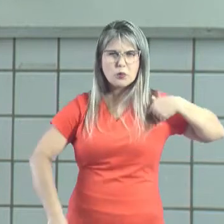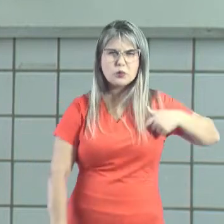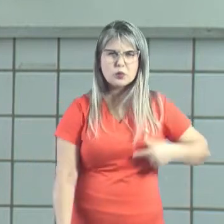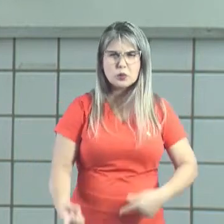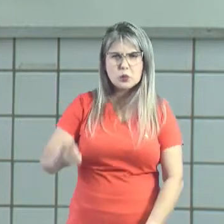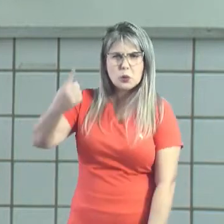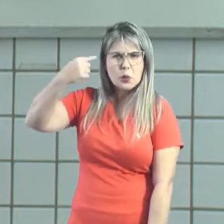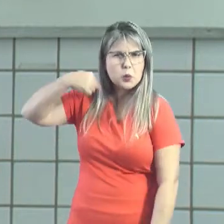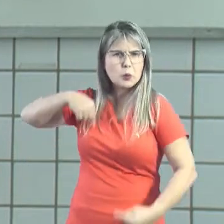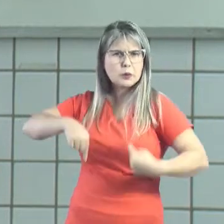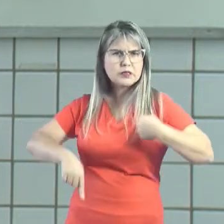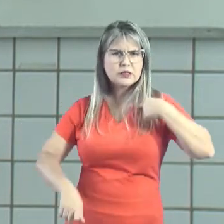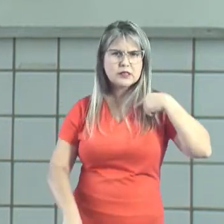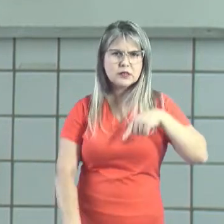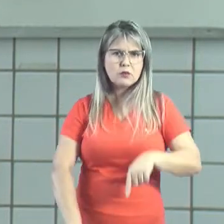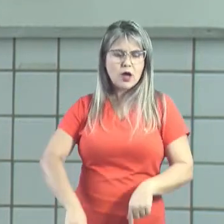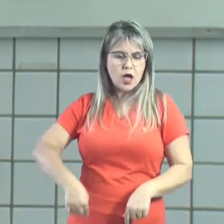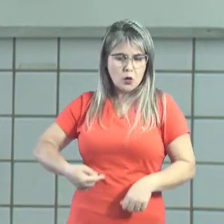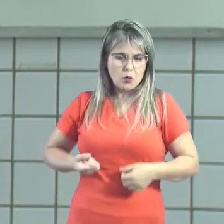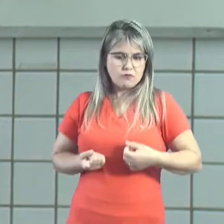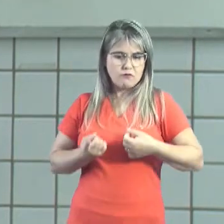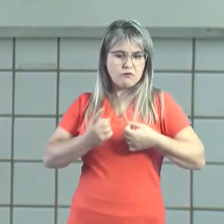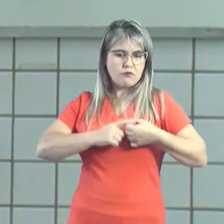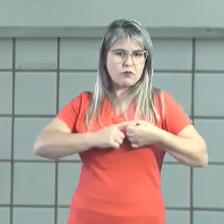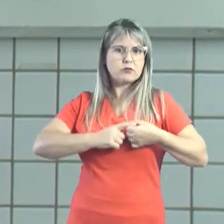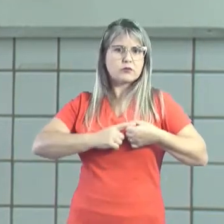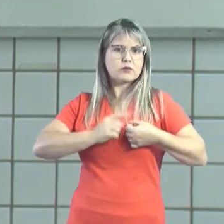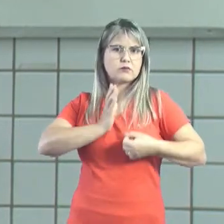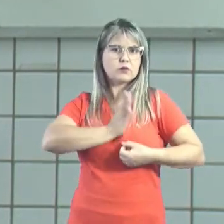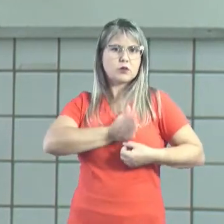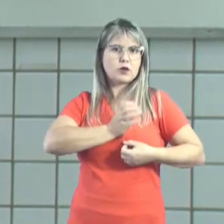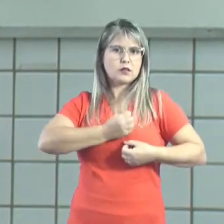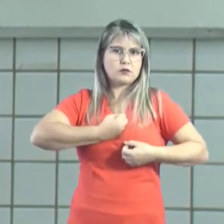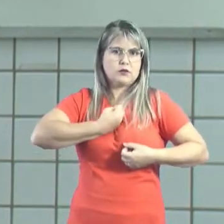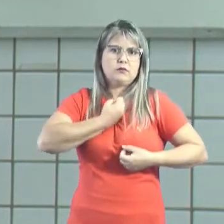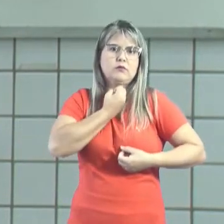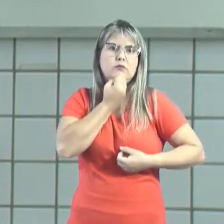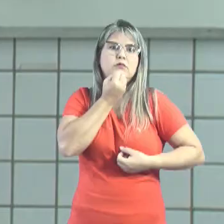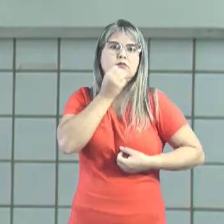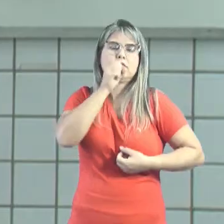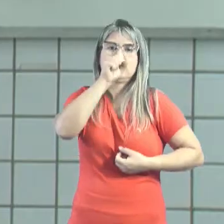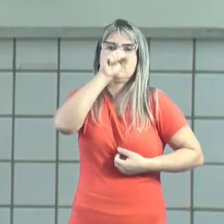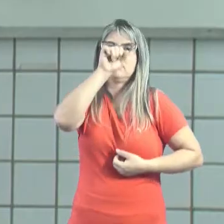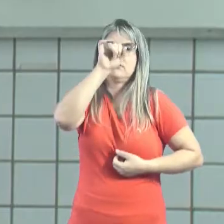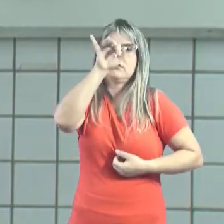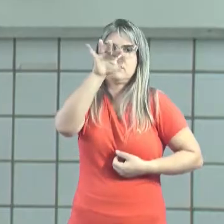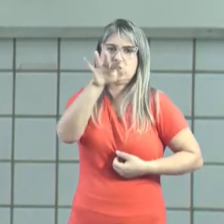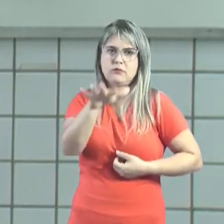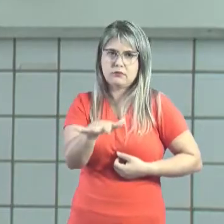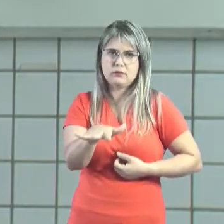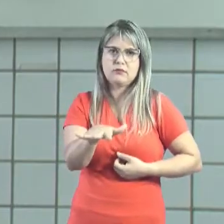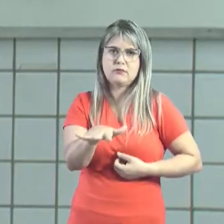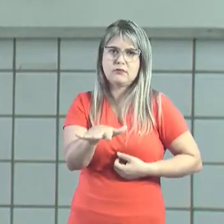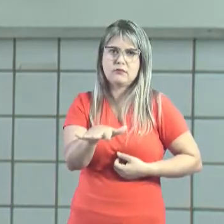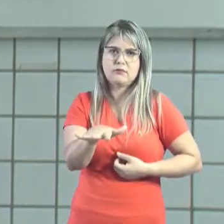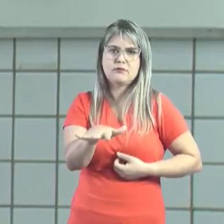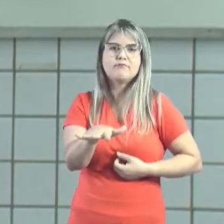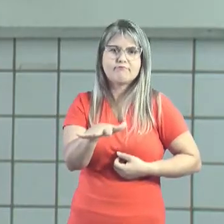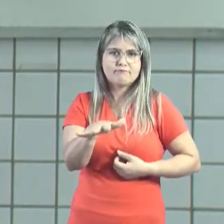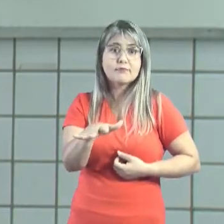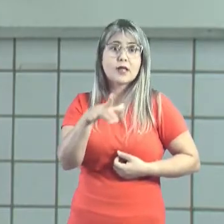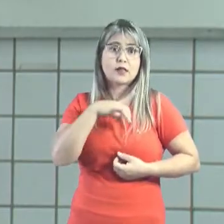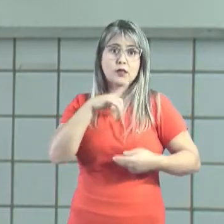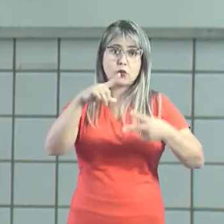Então, o sangue do nosso corpo, ele pode ser dividido em dois tipos de circulação. A grande